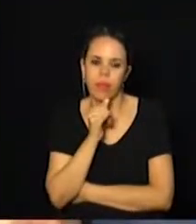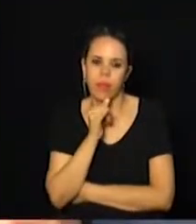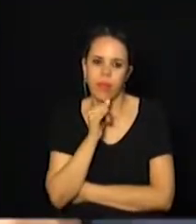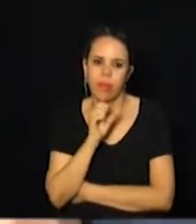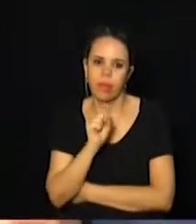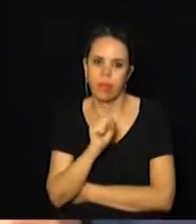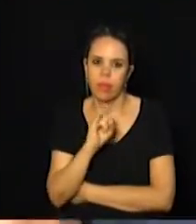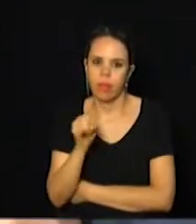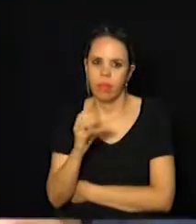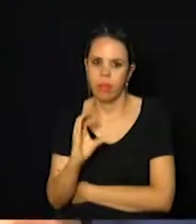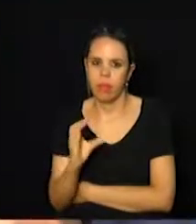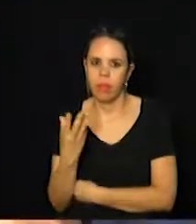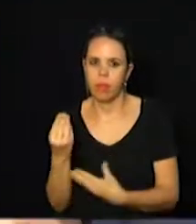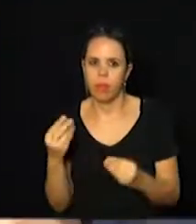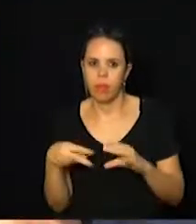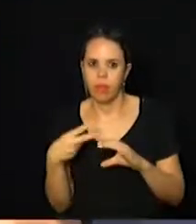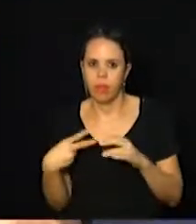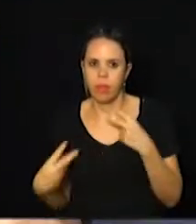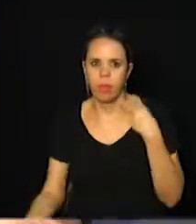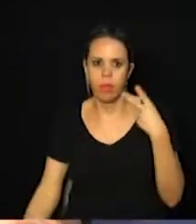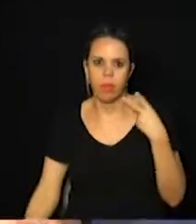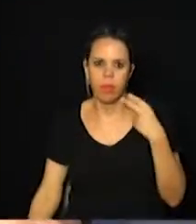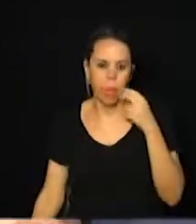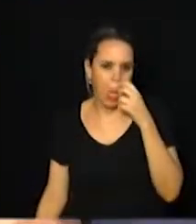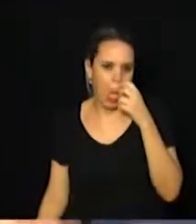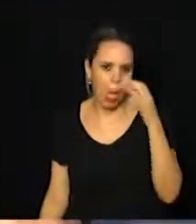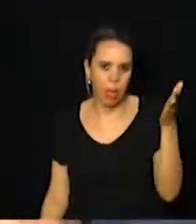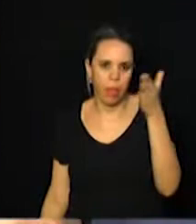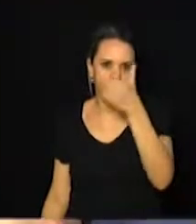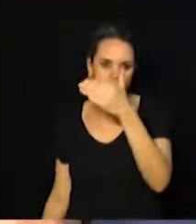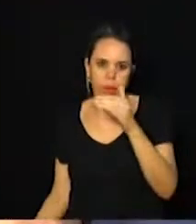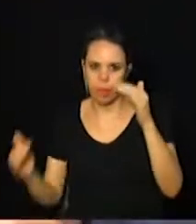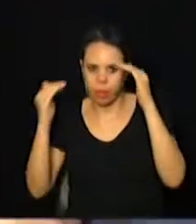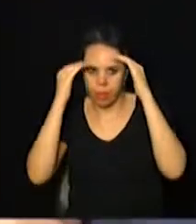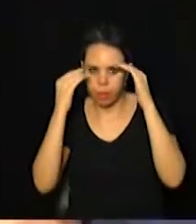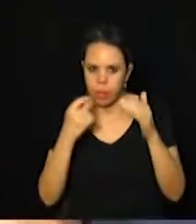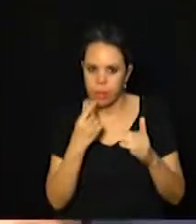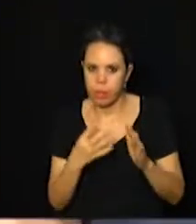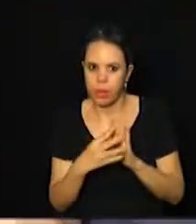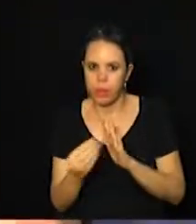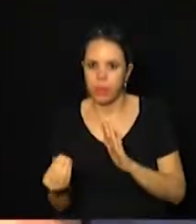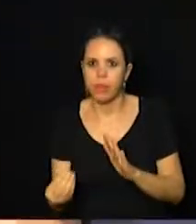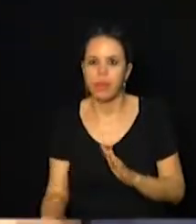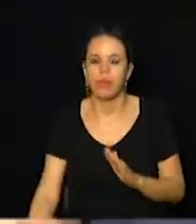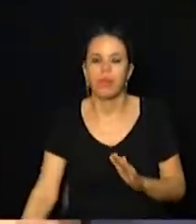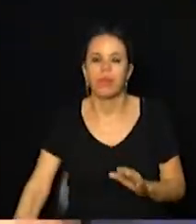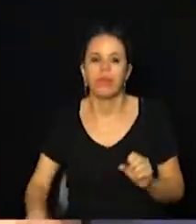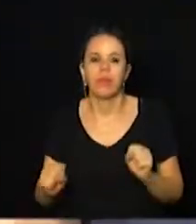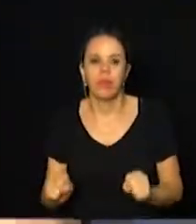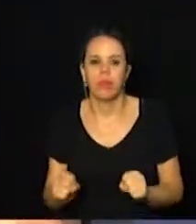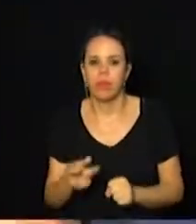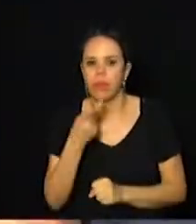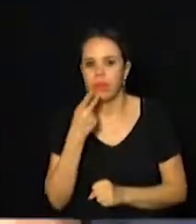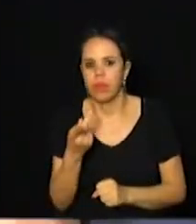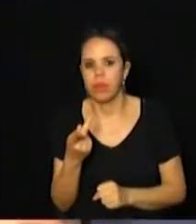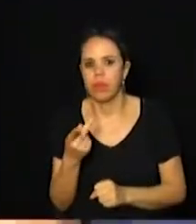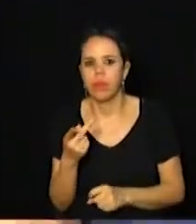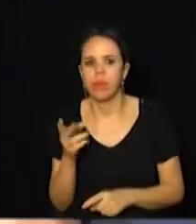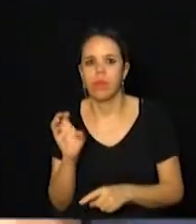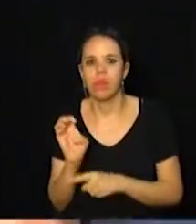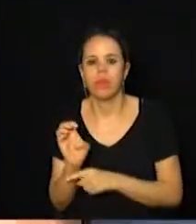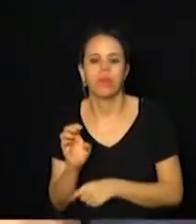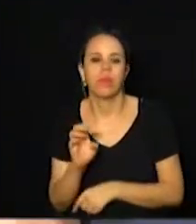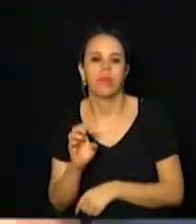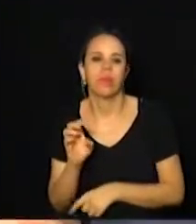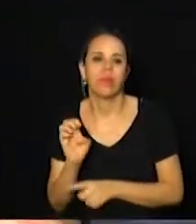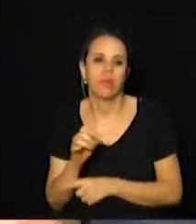José dos Campos várias câmaras de vereadores estão seguindo o exemplo de campina poderia dizer se no estado